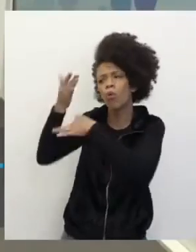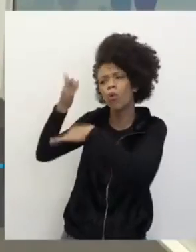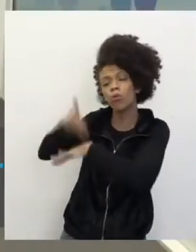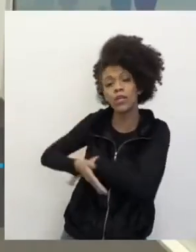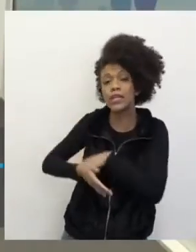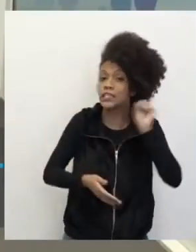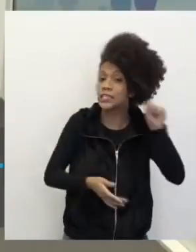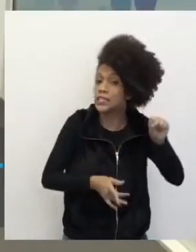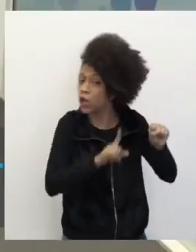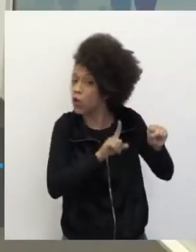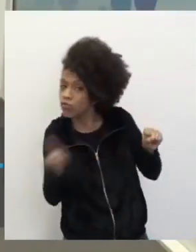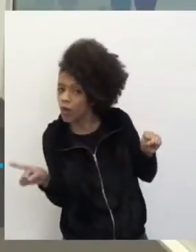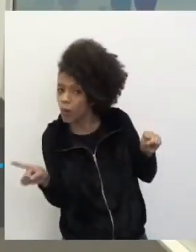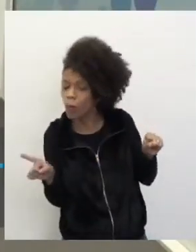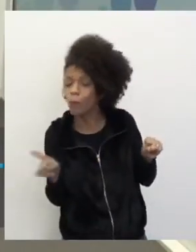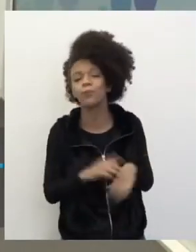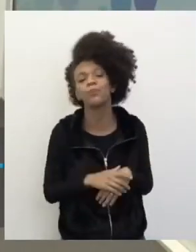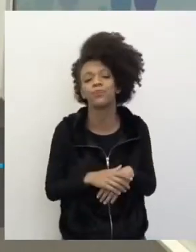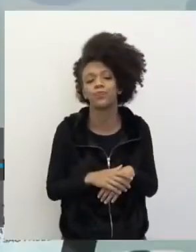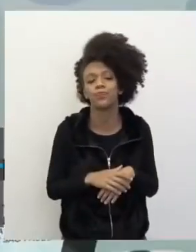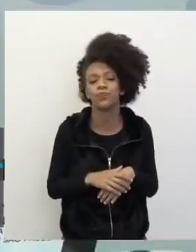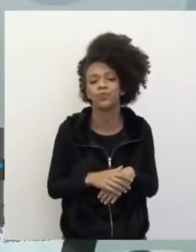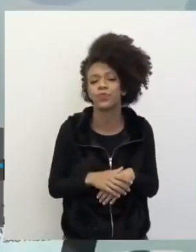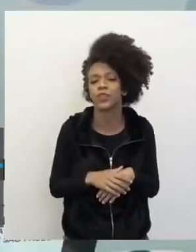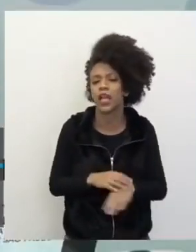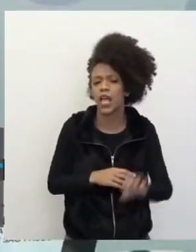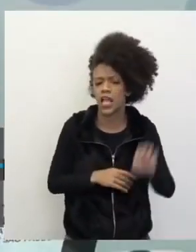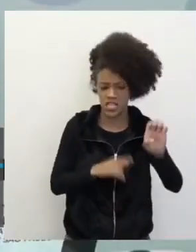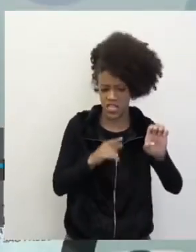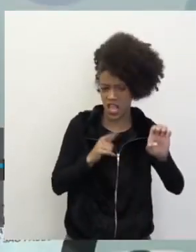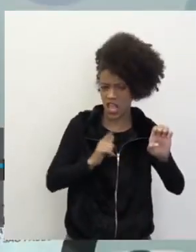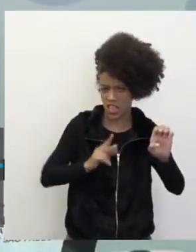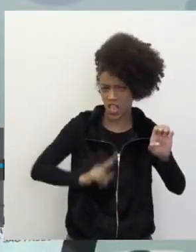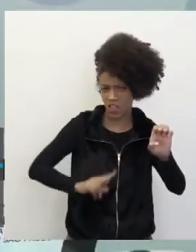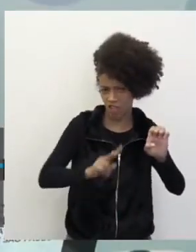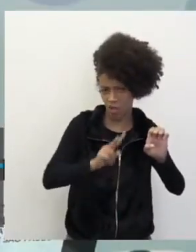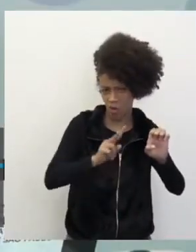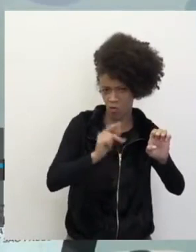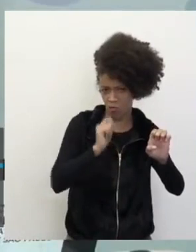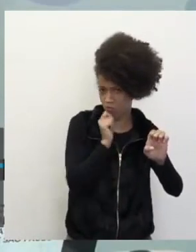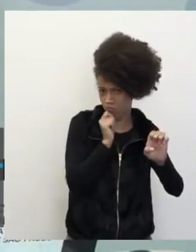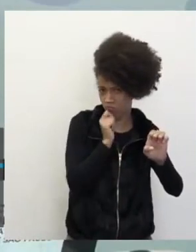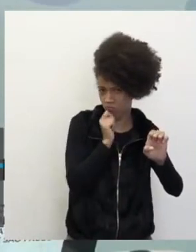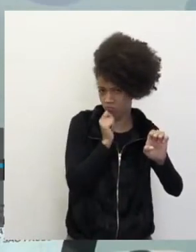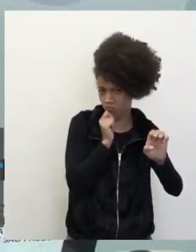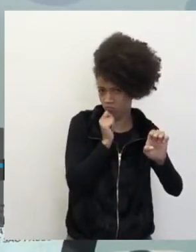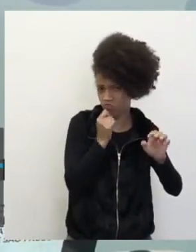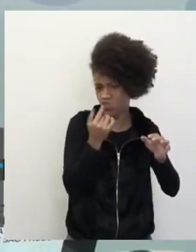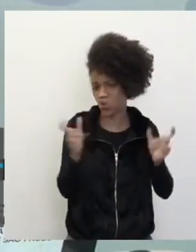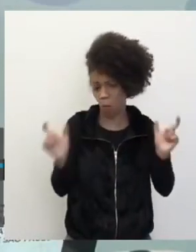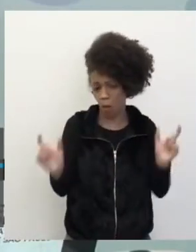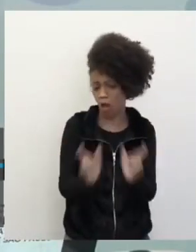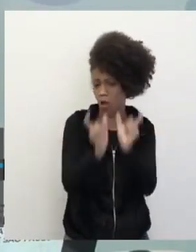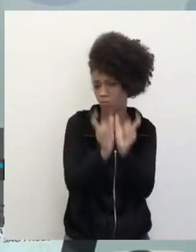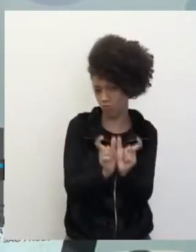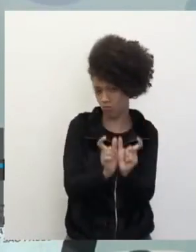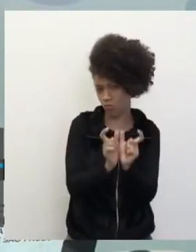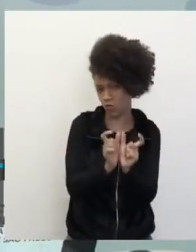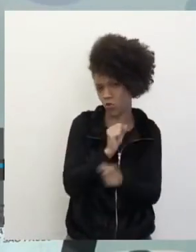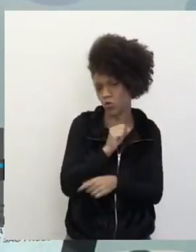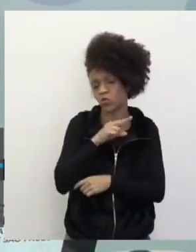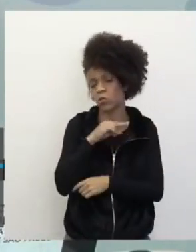Agora, só sim ou não. Esse E tem valor de adversativa? De uma conjunção